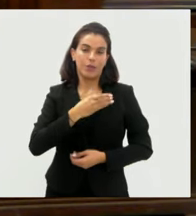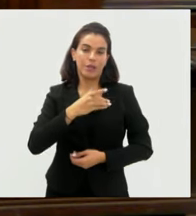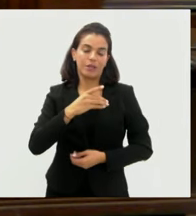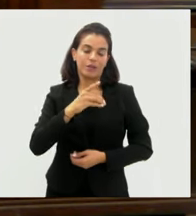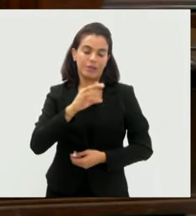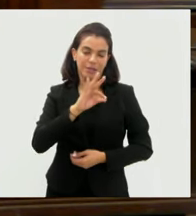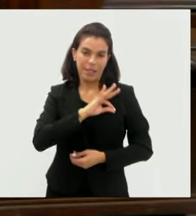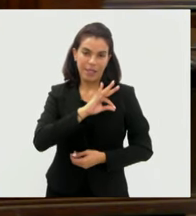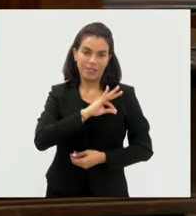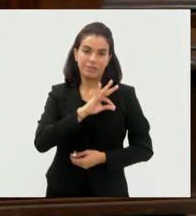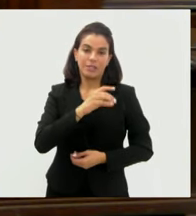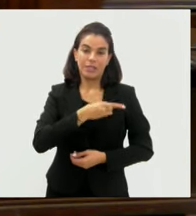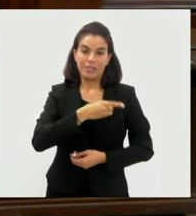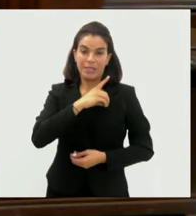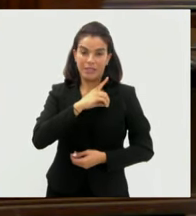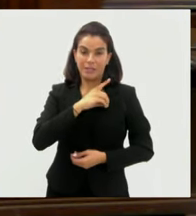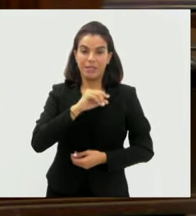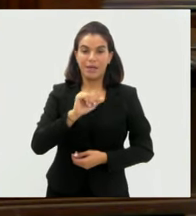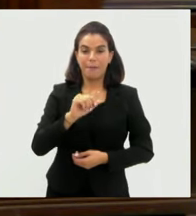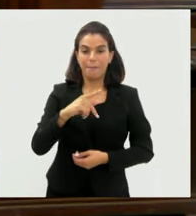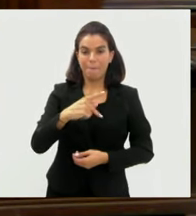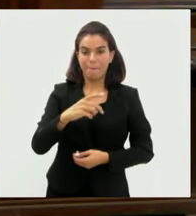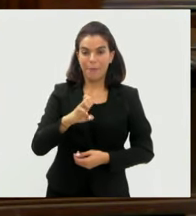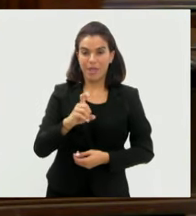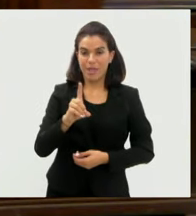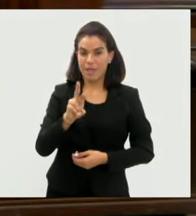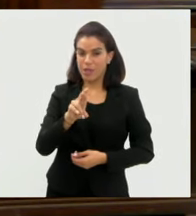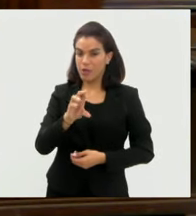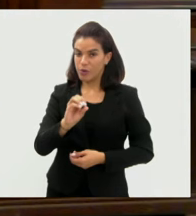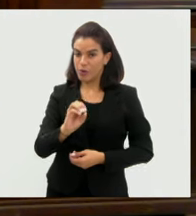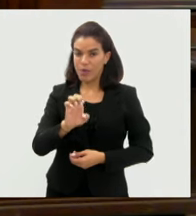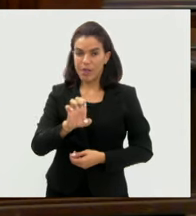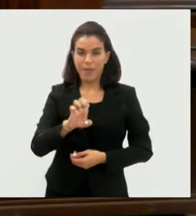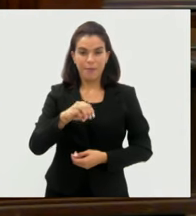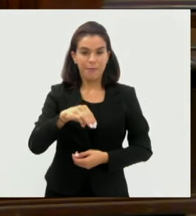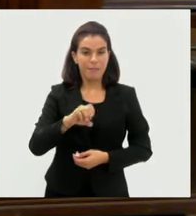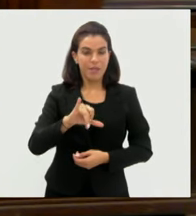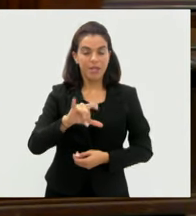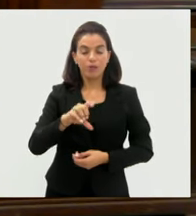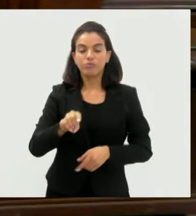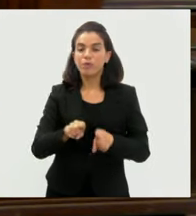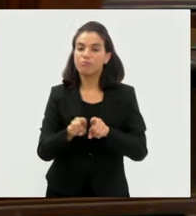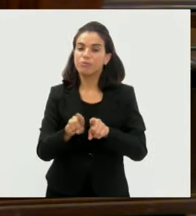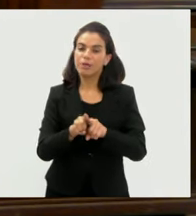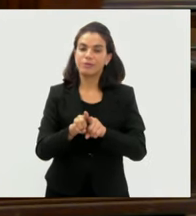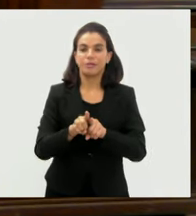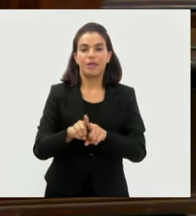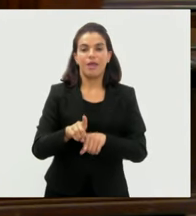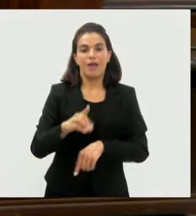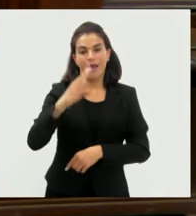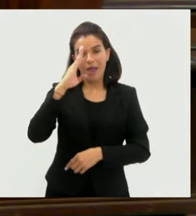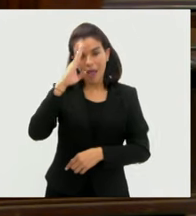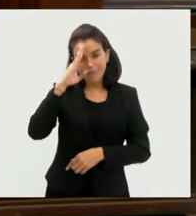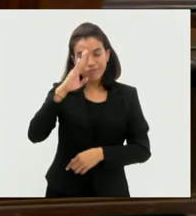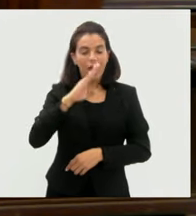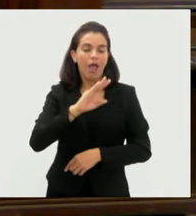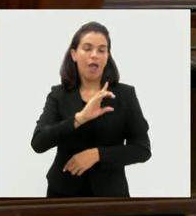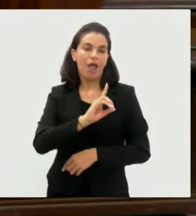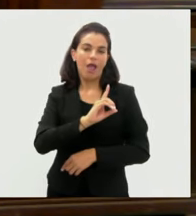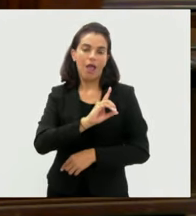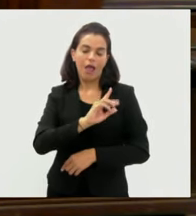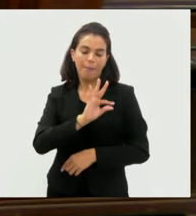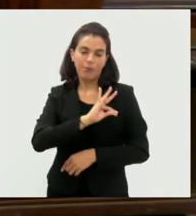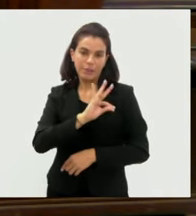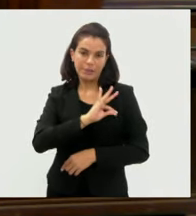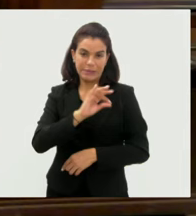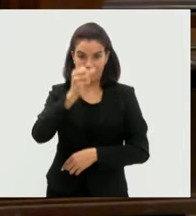polícia Pedro Emílio e toda a sua equipe, agradecer a Guarda Municipal com o nosso amigo, através